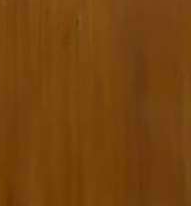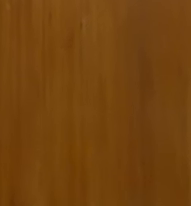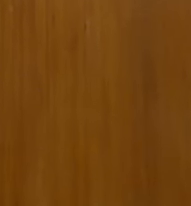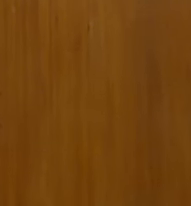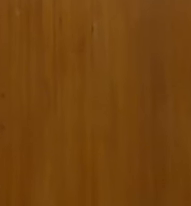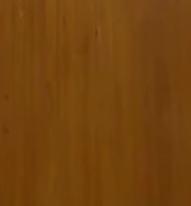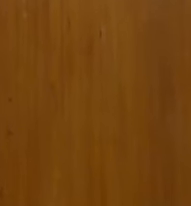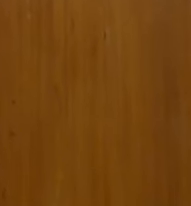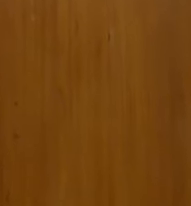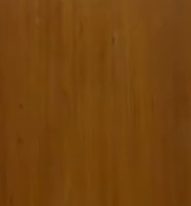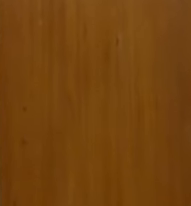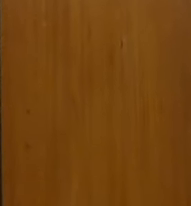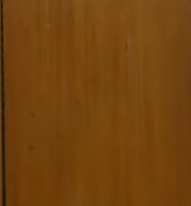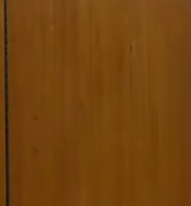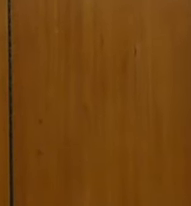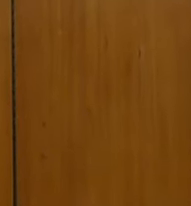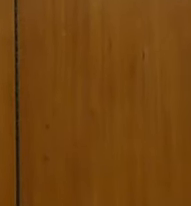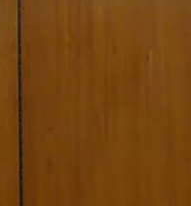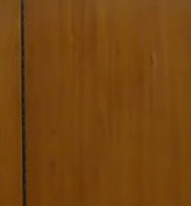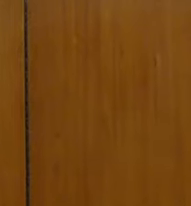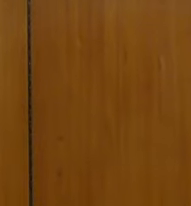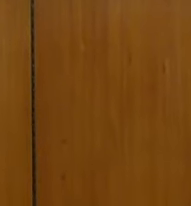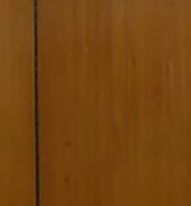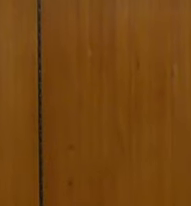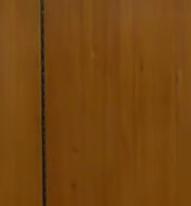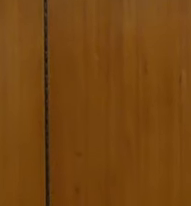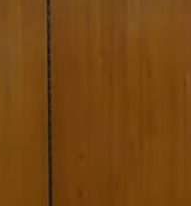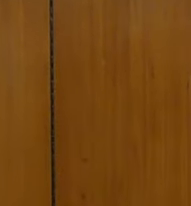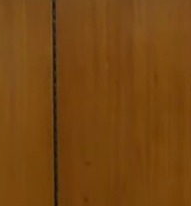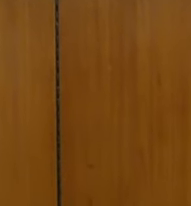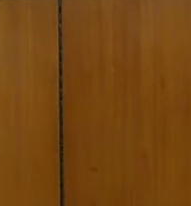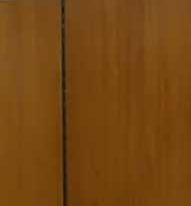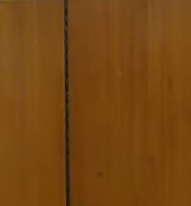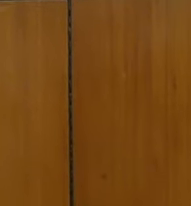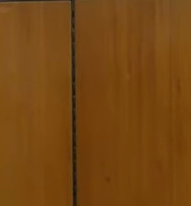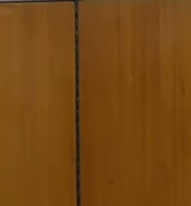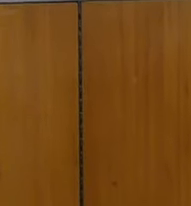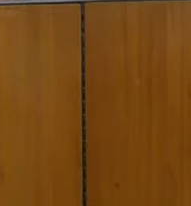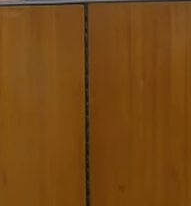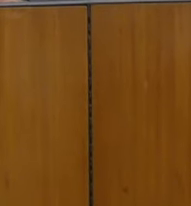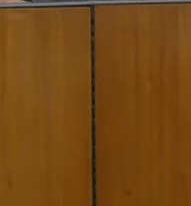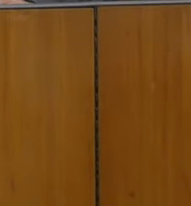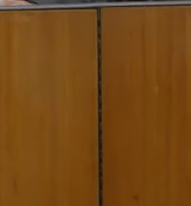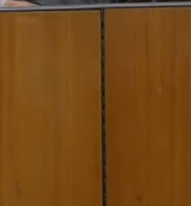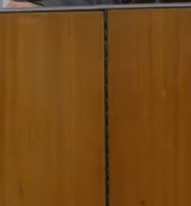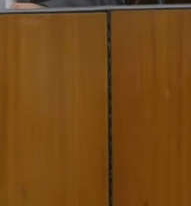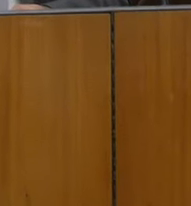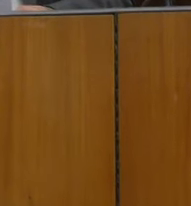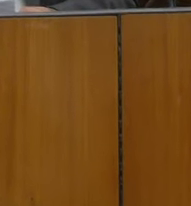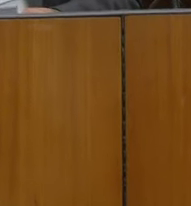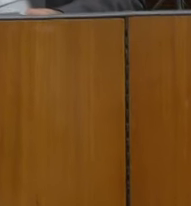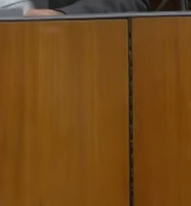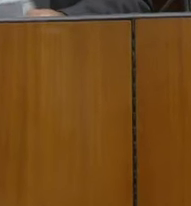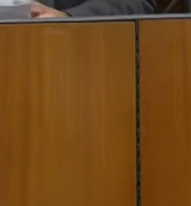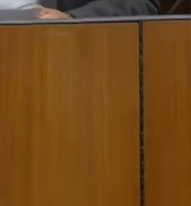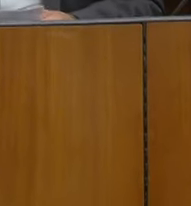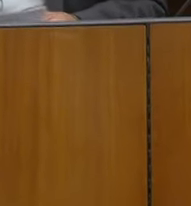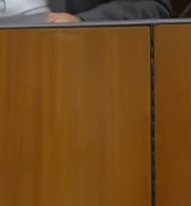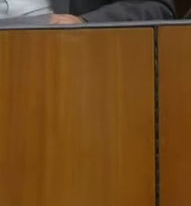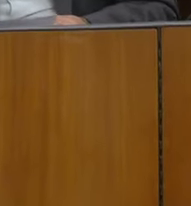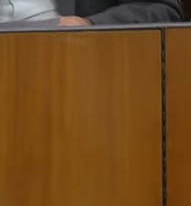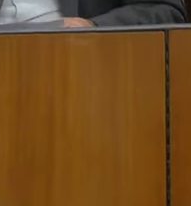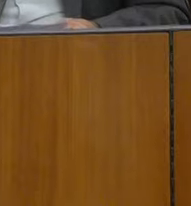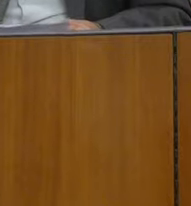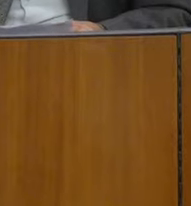Assembleia fiscaliza prestação de contas da segunda sessão Legislativa ordinária da Via legislatura processo do qual dirigentes de órgãos e